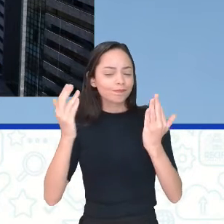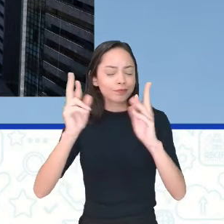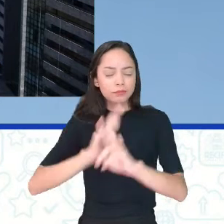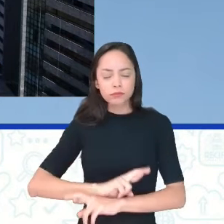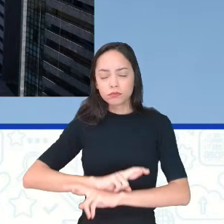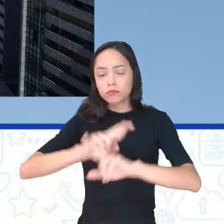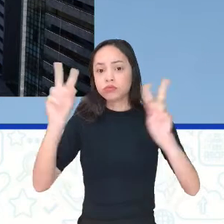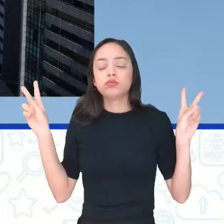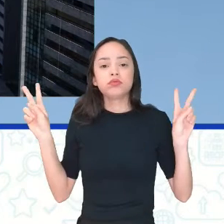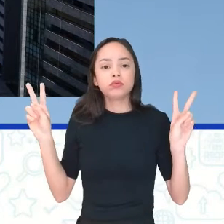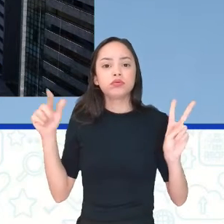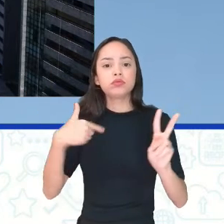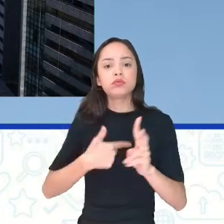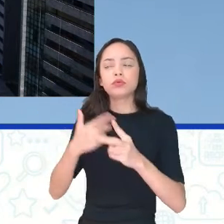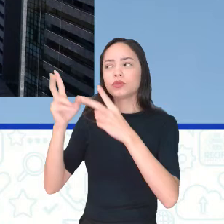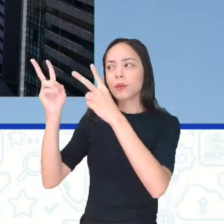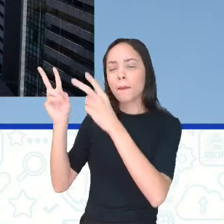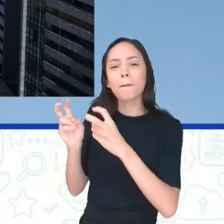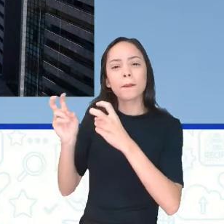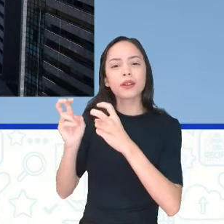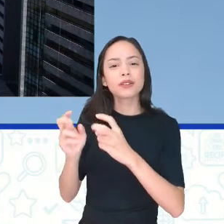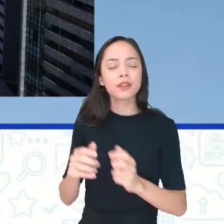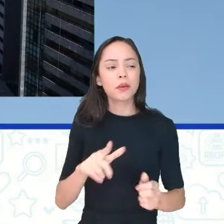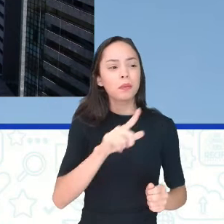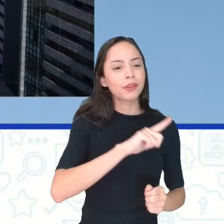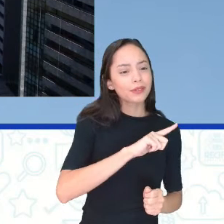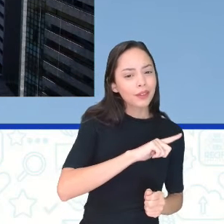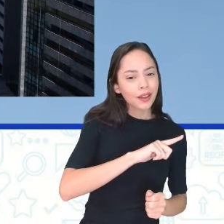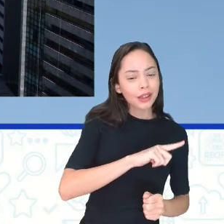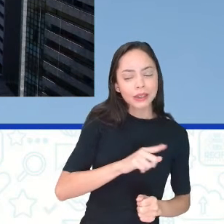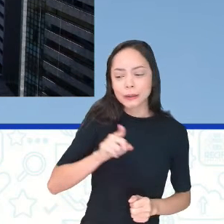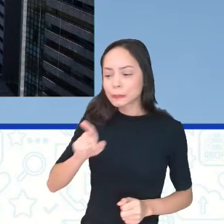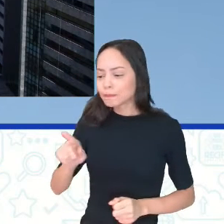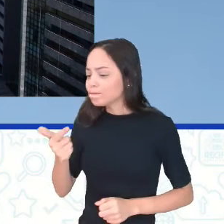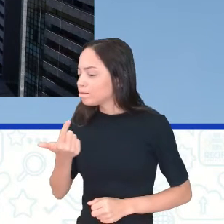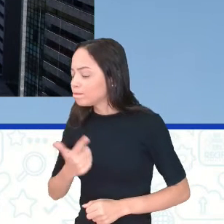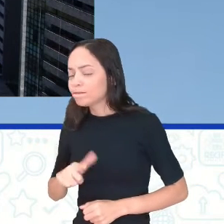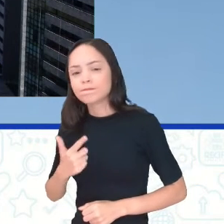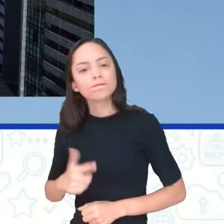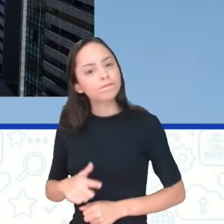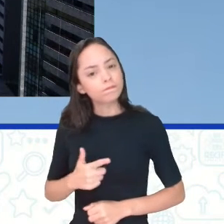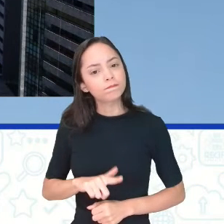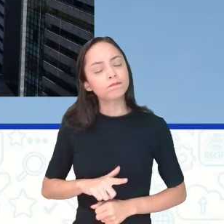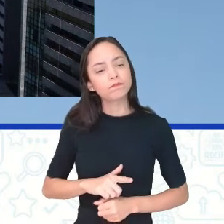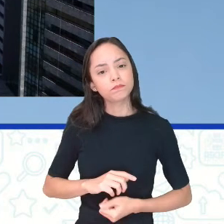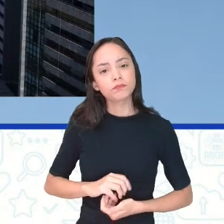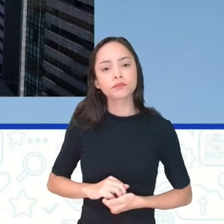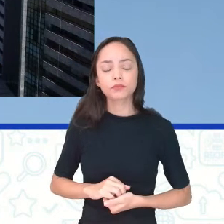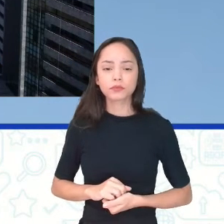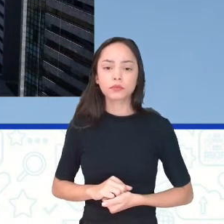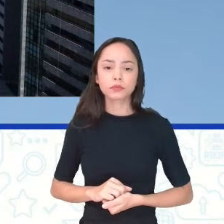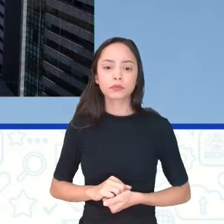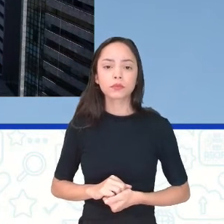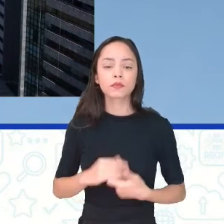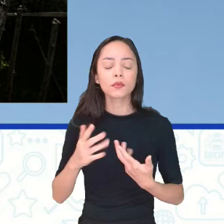com que a gente perceba o que tem em um e o que não tem em outro, né? Quer dizer que, por